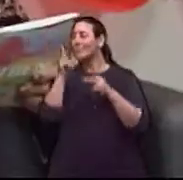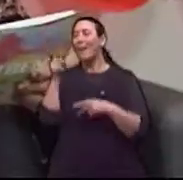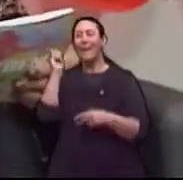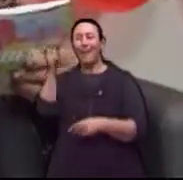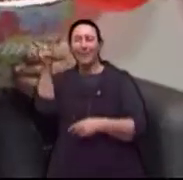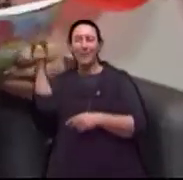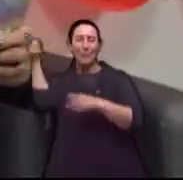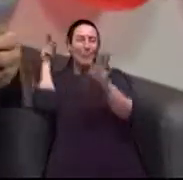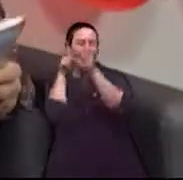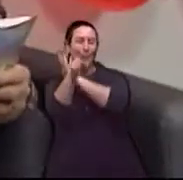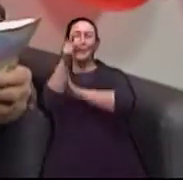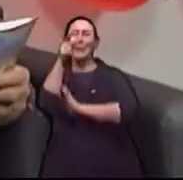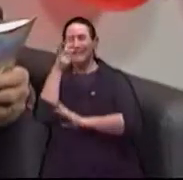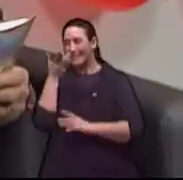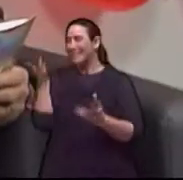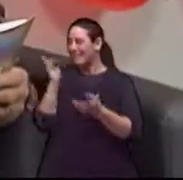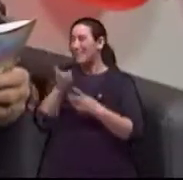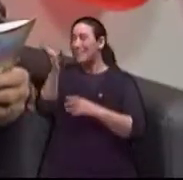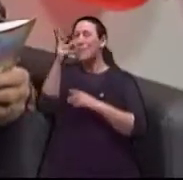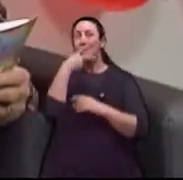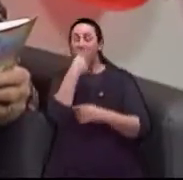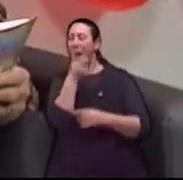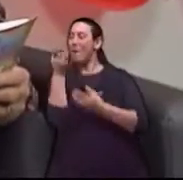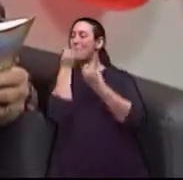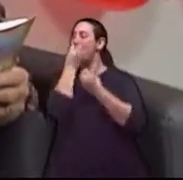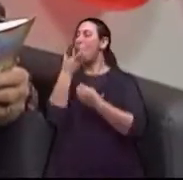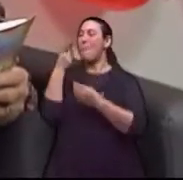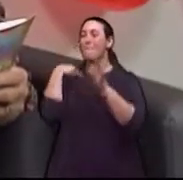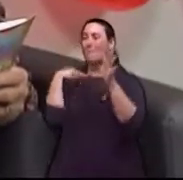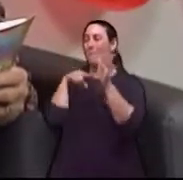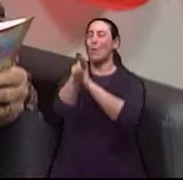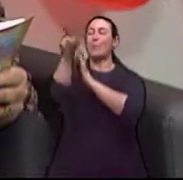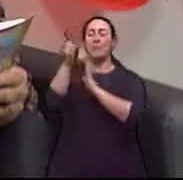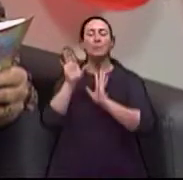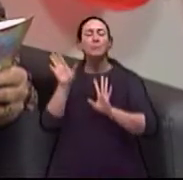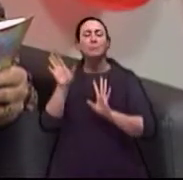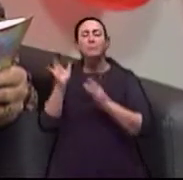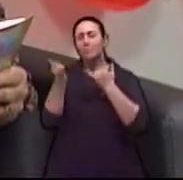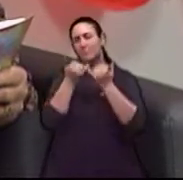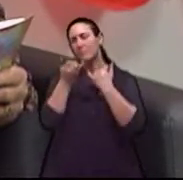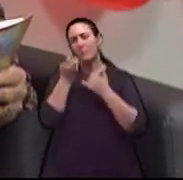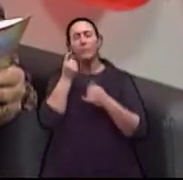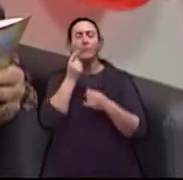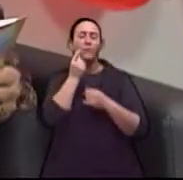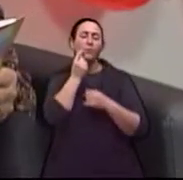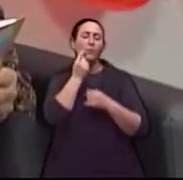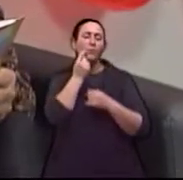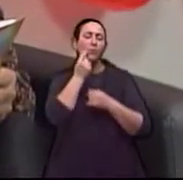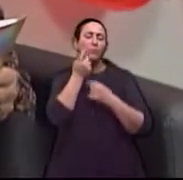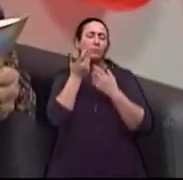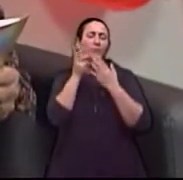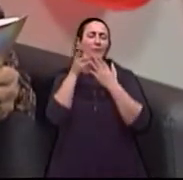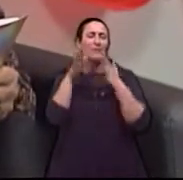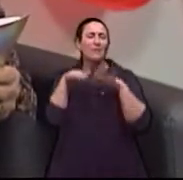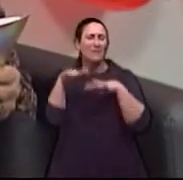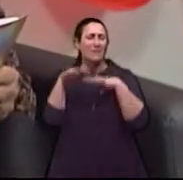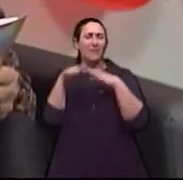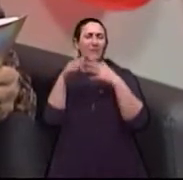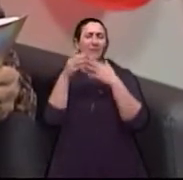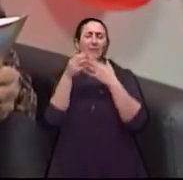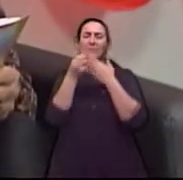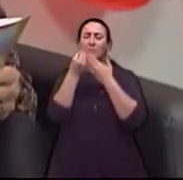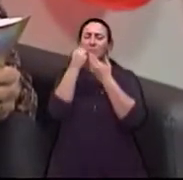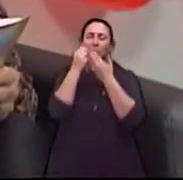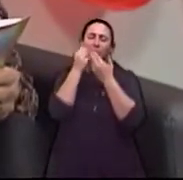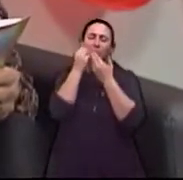tu fizesse a pergunta que eu queria fazer isso é muito bom é uma bolinha no lado aqui na parede que às vezes a gente fica com